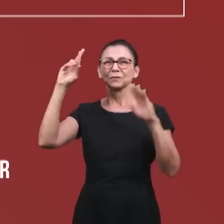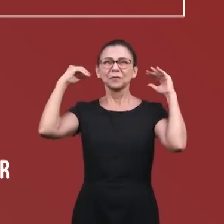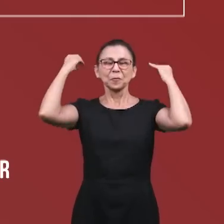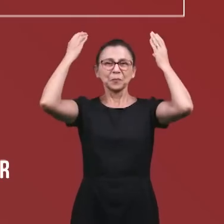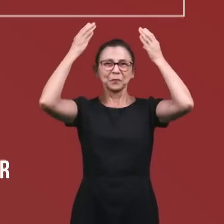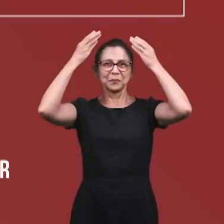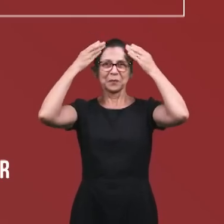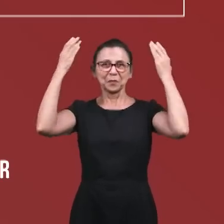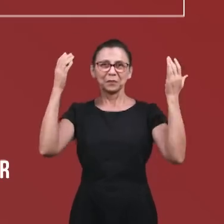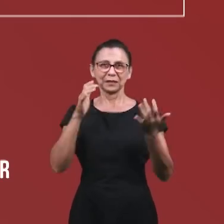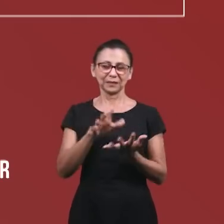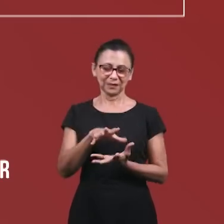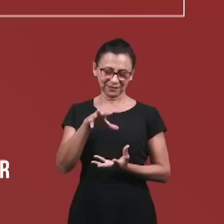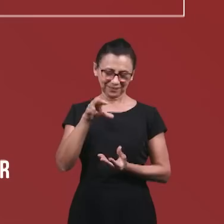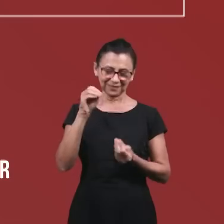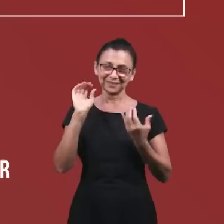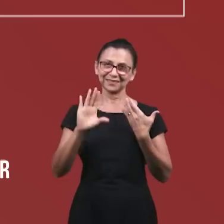jardim.